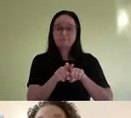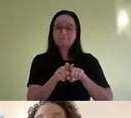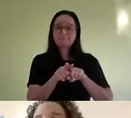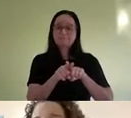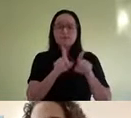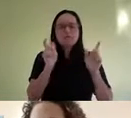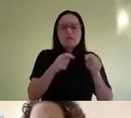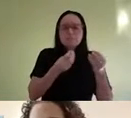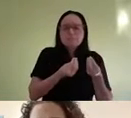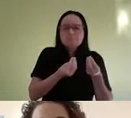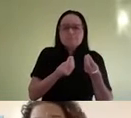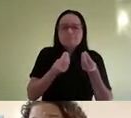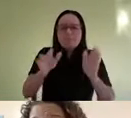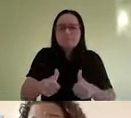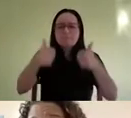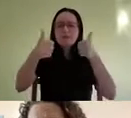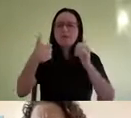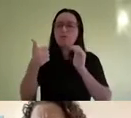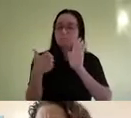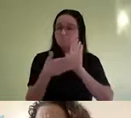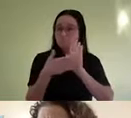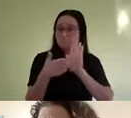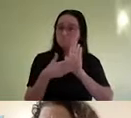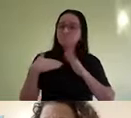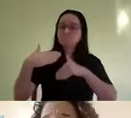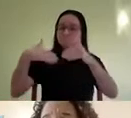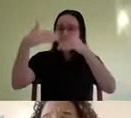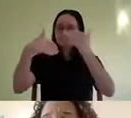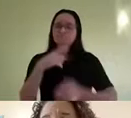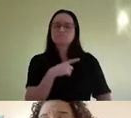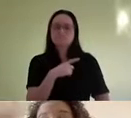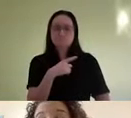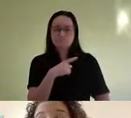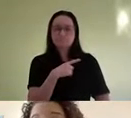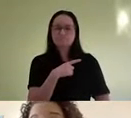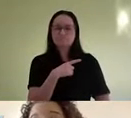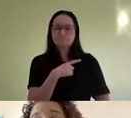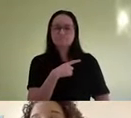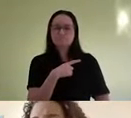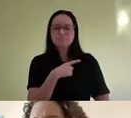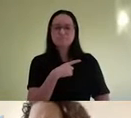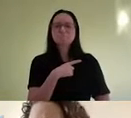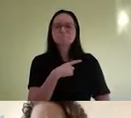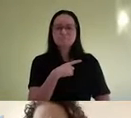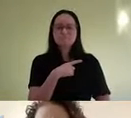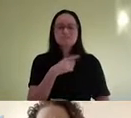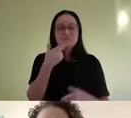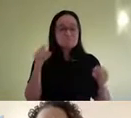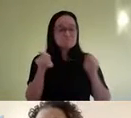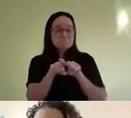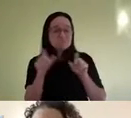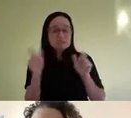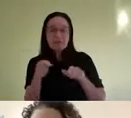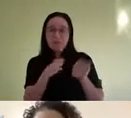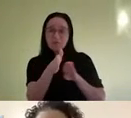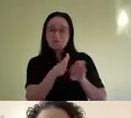mais efetiva para o meu cliente, seja ele qual for, o meu cliente interno da empresa onde eu estou e o meu cliente externo se eu estou numa consultoria. E